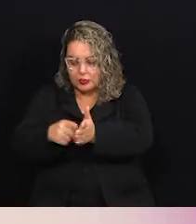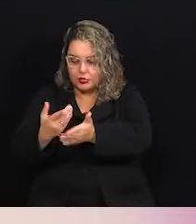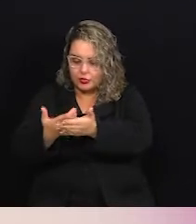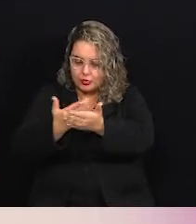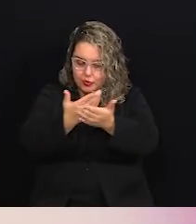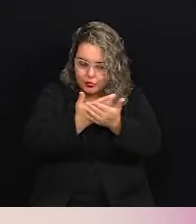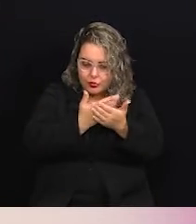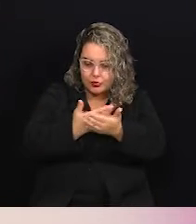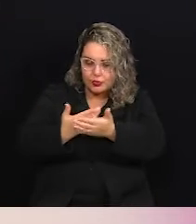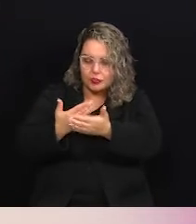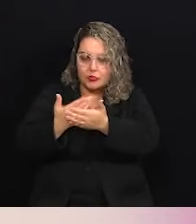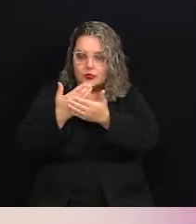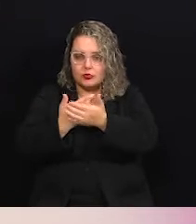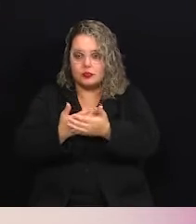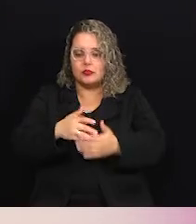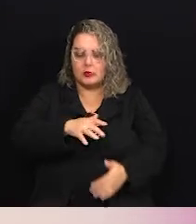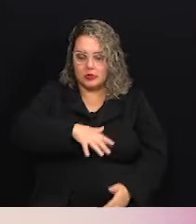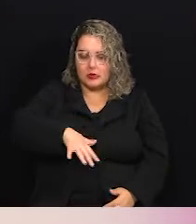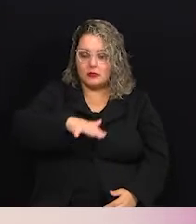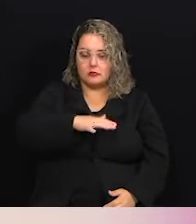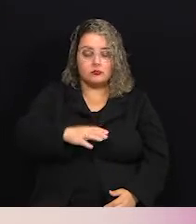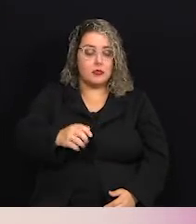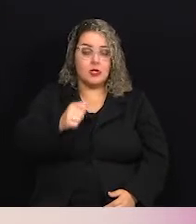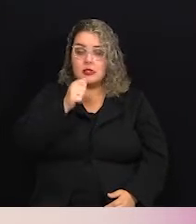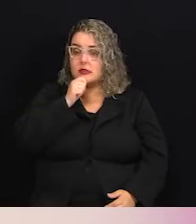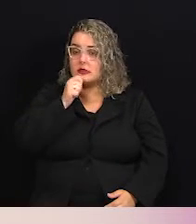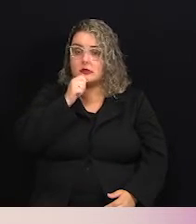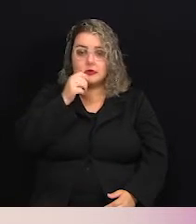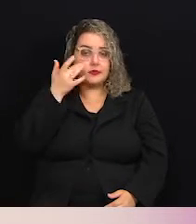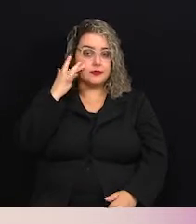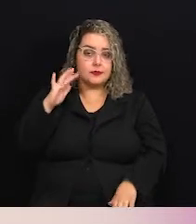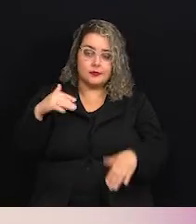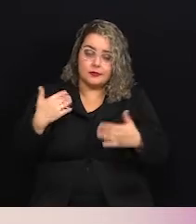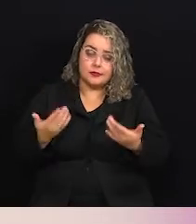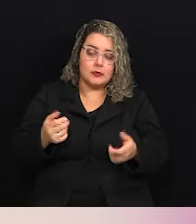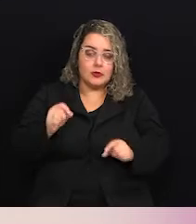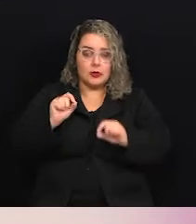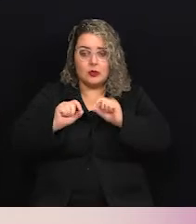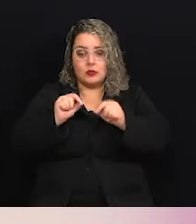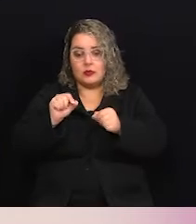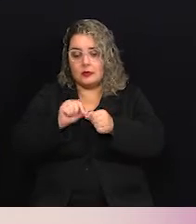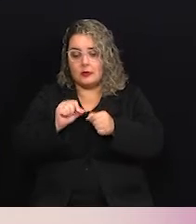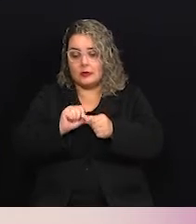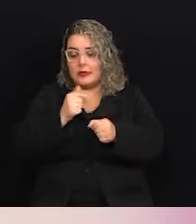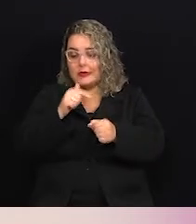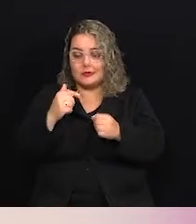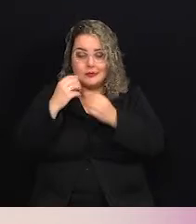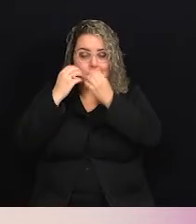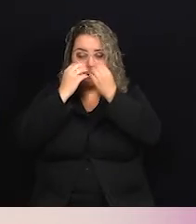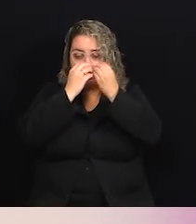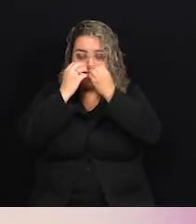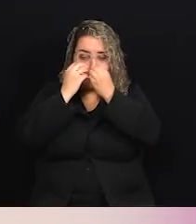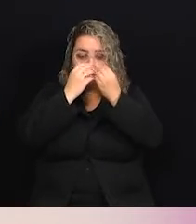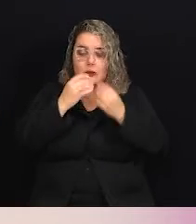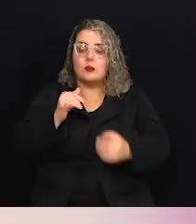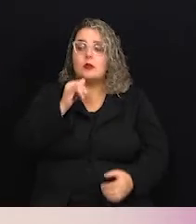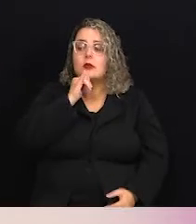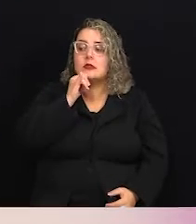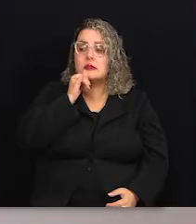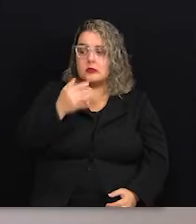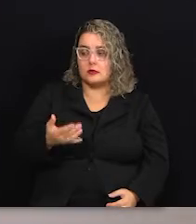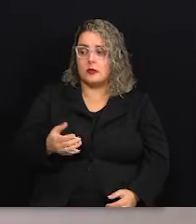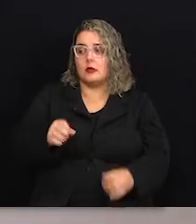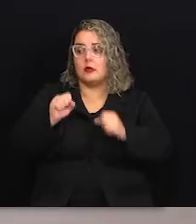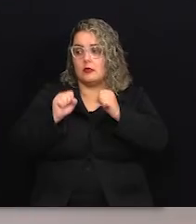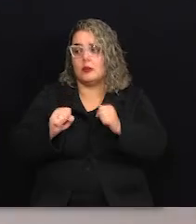As pesquisas são bastante intensas nesse ramo, mas ainda nós não sabemos o que fazer para não ter rinite. Um exemplo